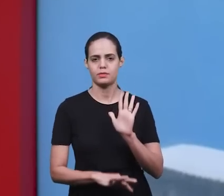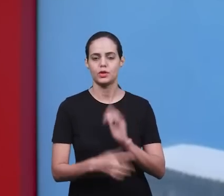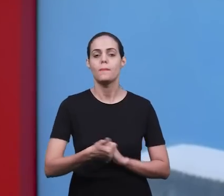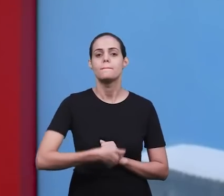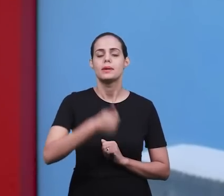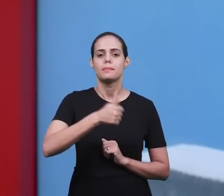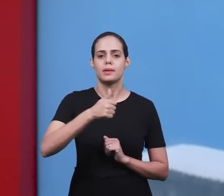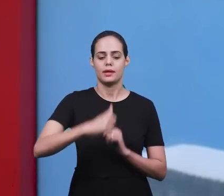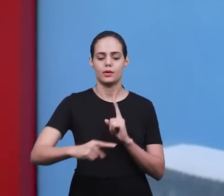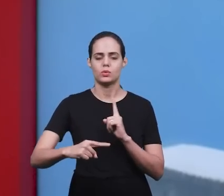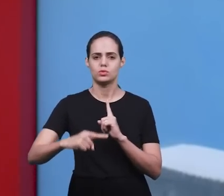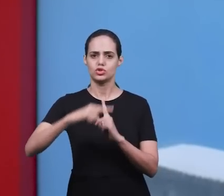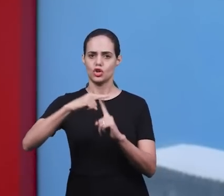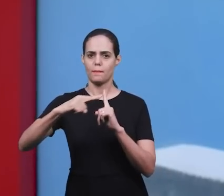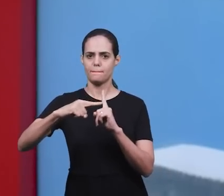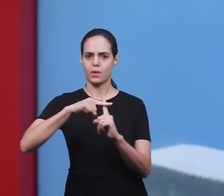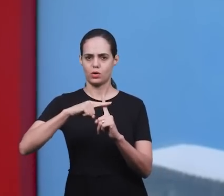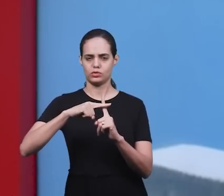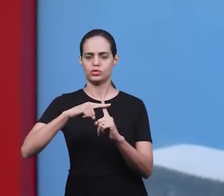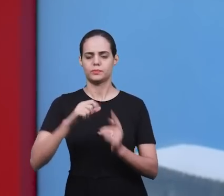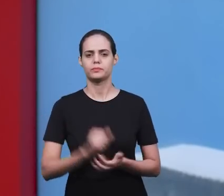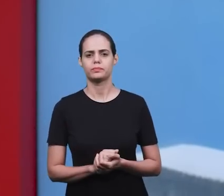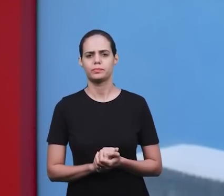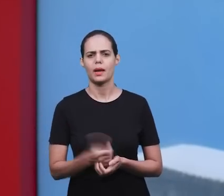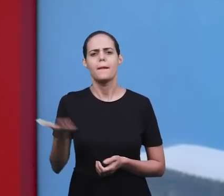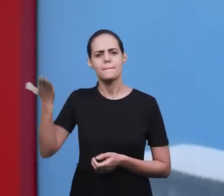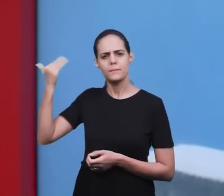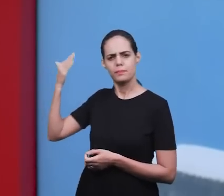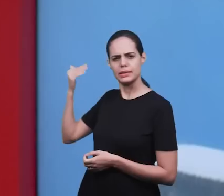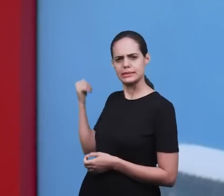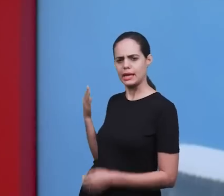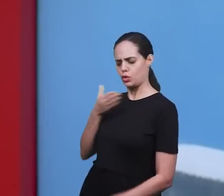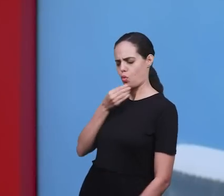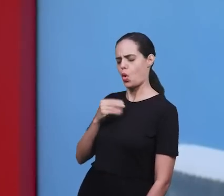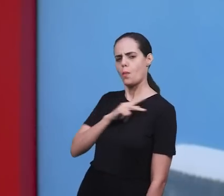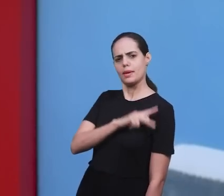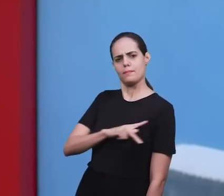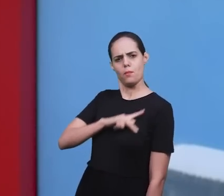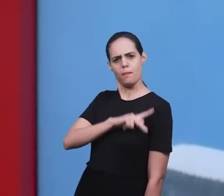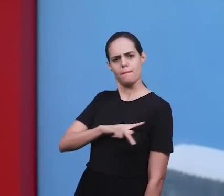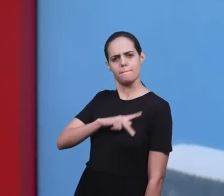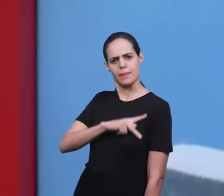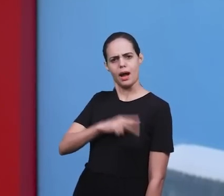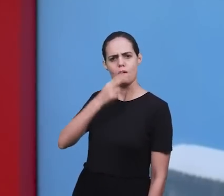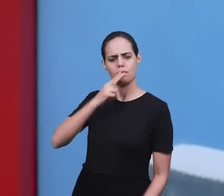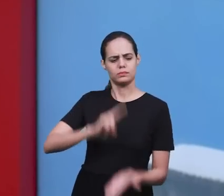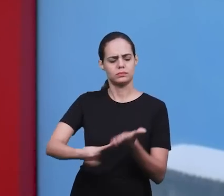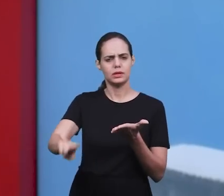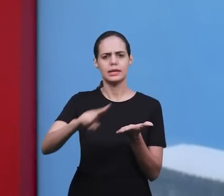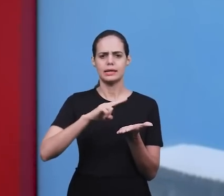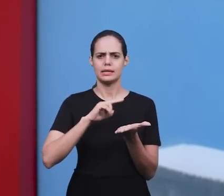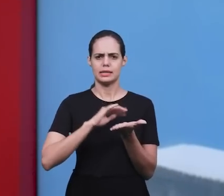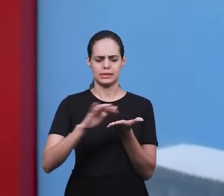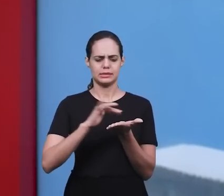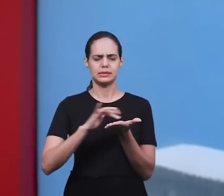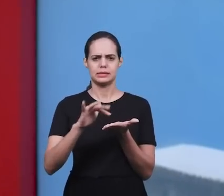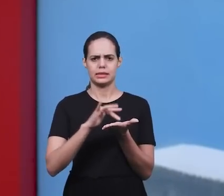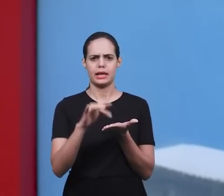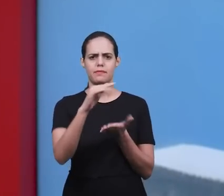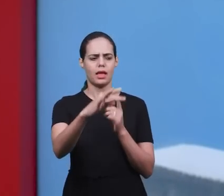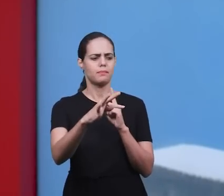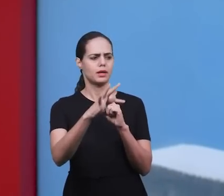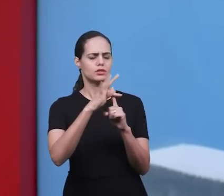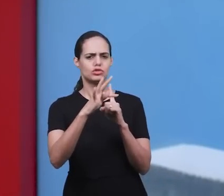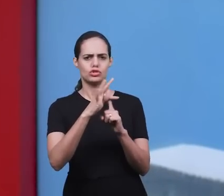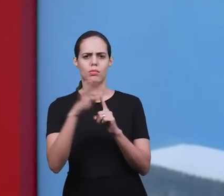quando Paulo escreve a Timóteo, capítulo 3, nós vamos ler do versículo 2 ao verso 4,